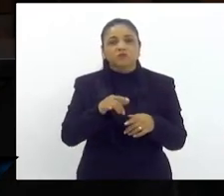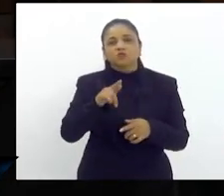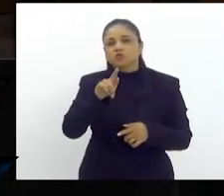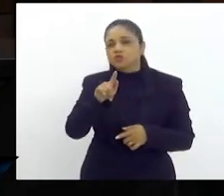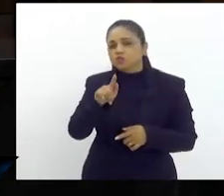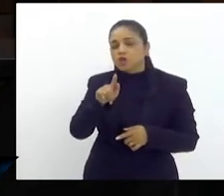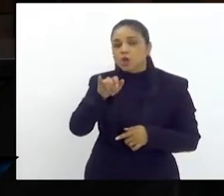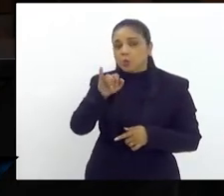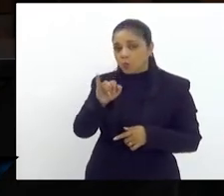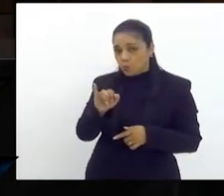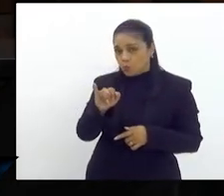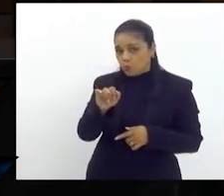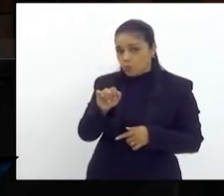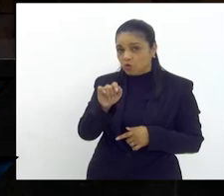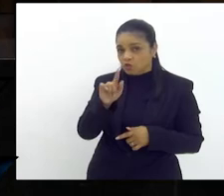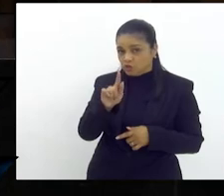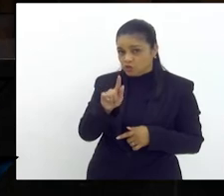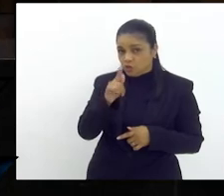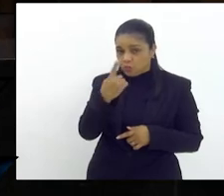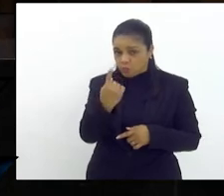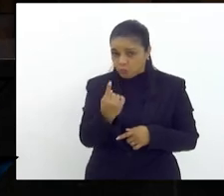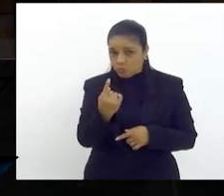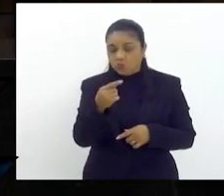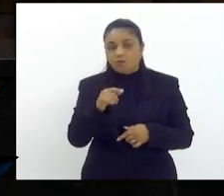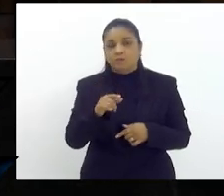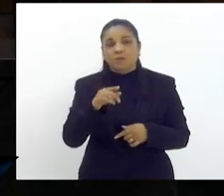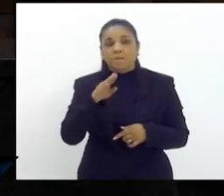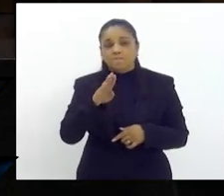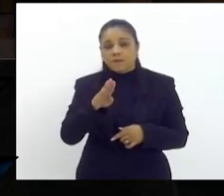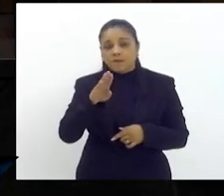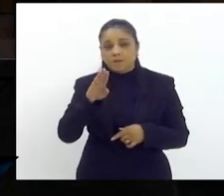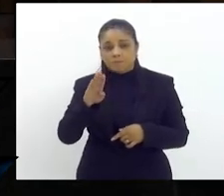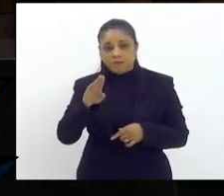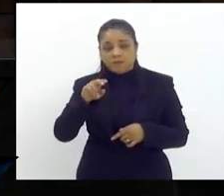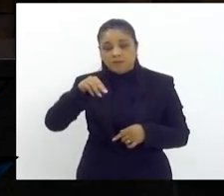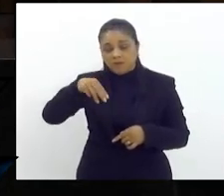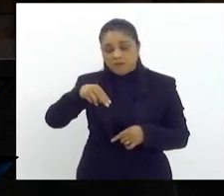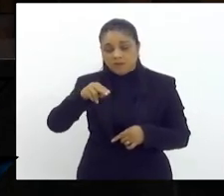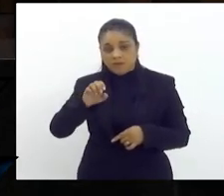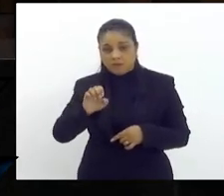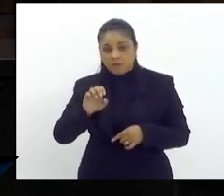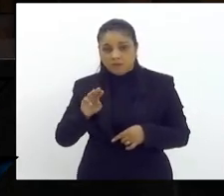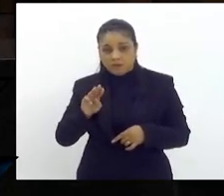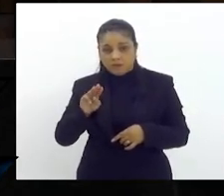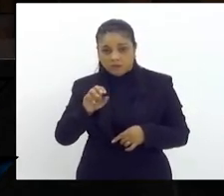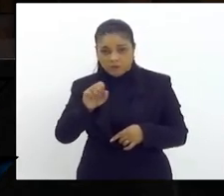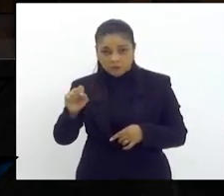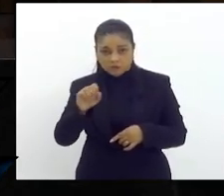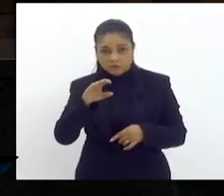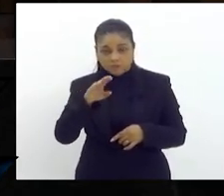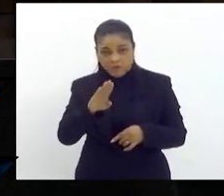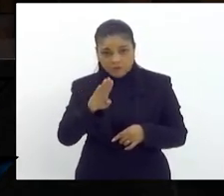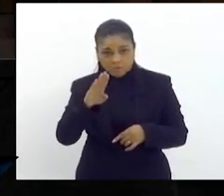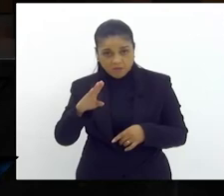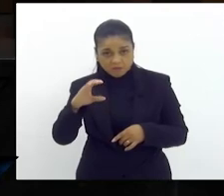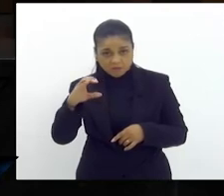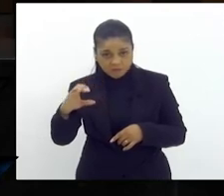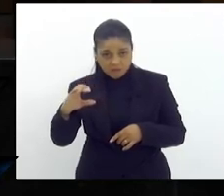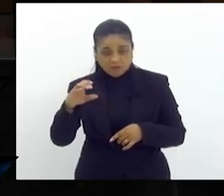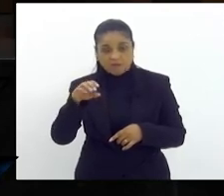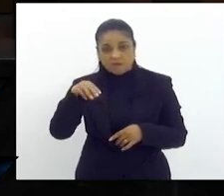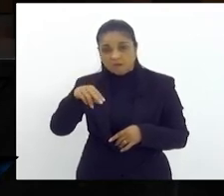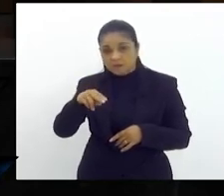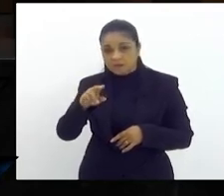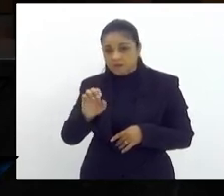G1 a BBC News e outras e outros veículos de informação